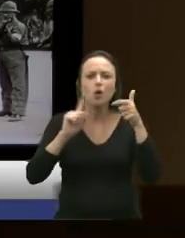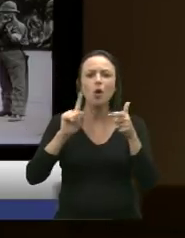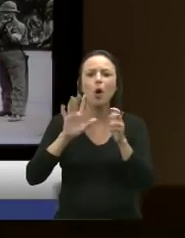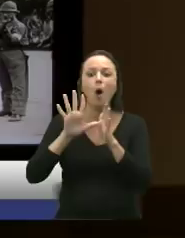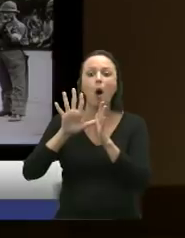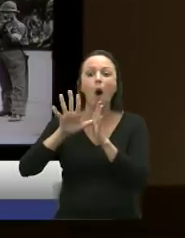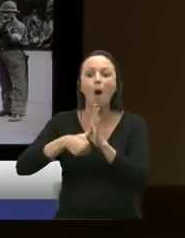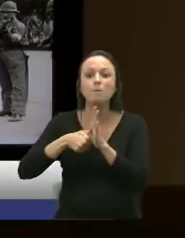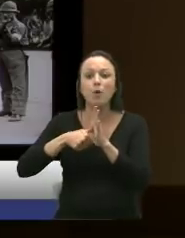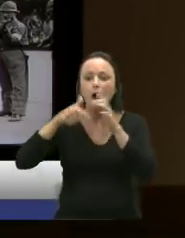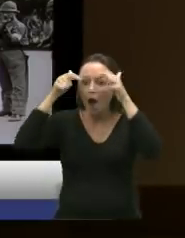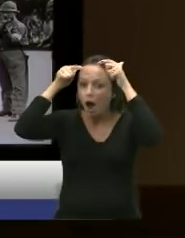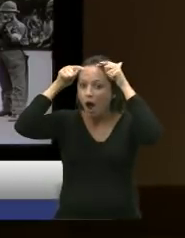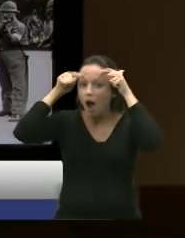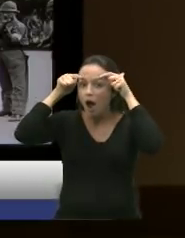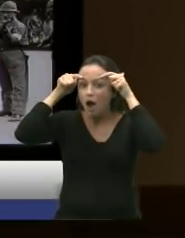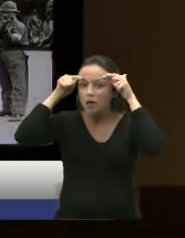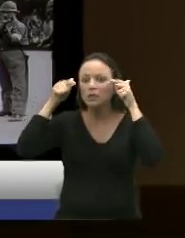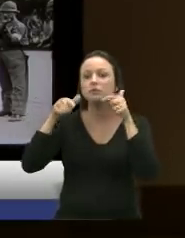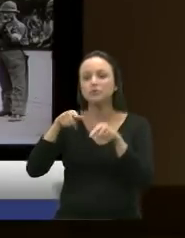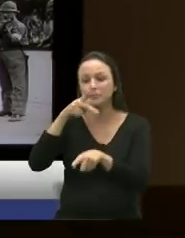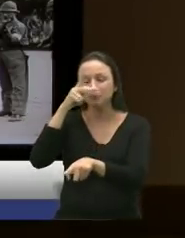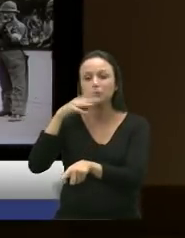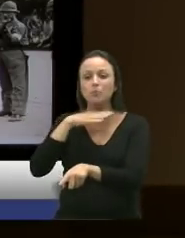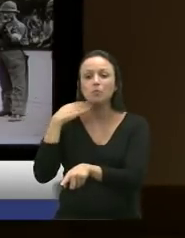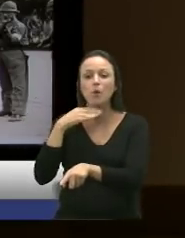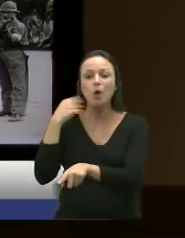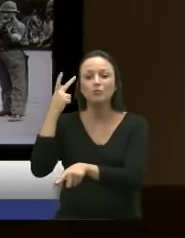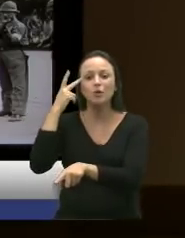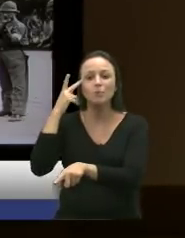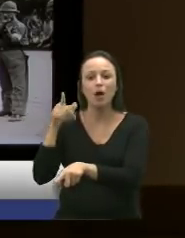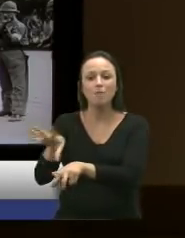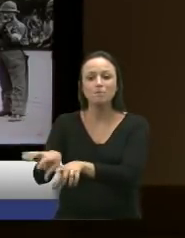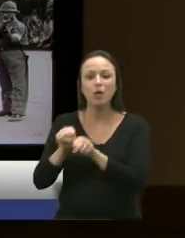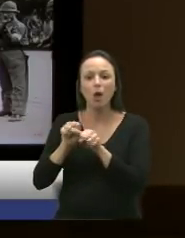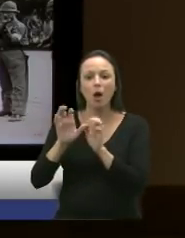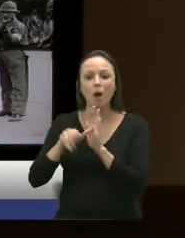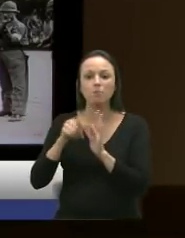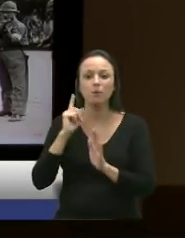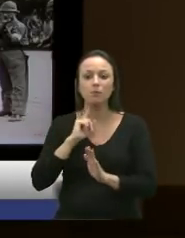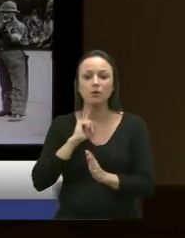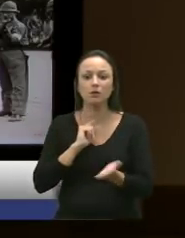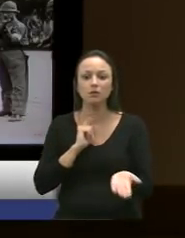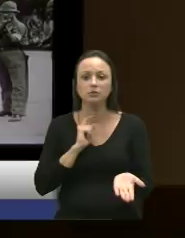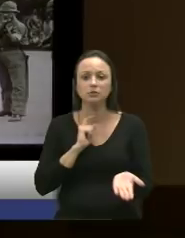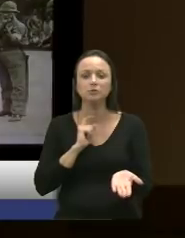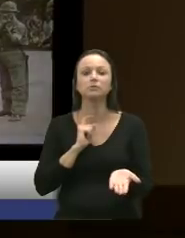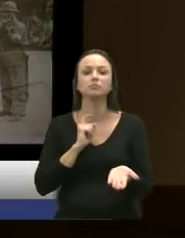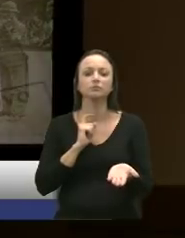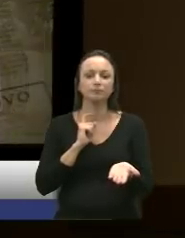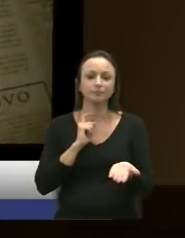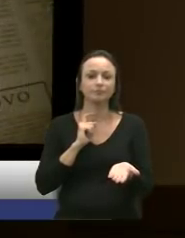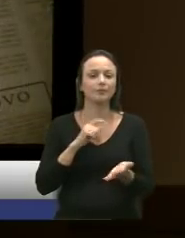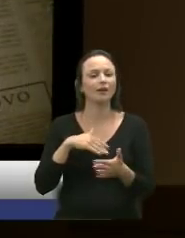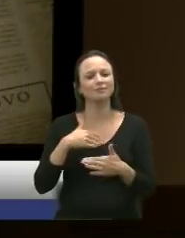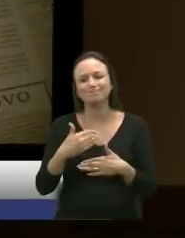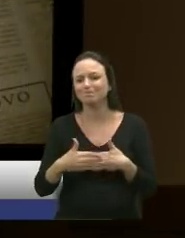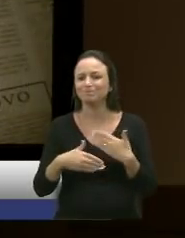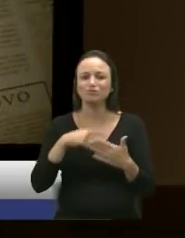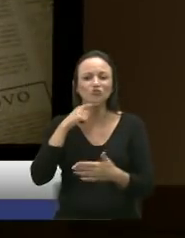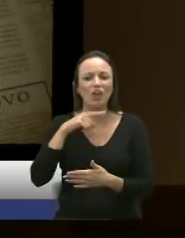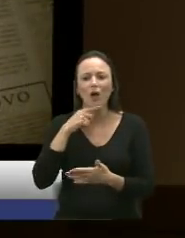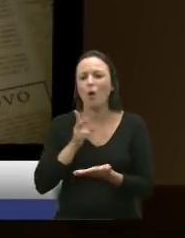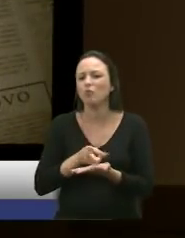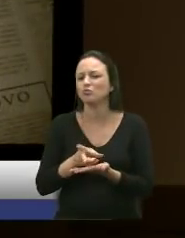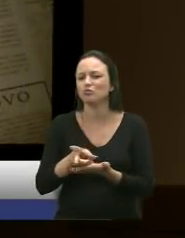roubaram capacetes de cadáveres paulistas. Não havia mais como resistir e, por fim, por ordem do Getúlio,